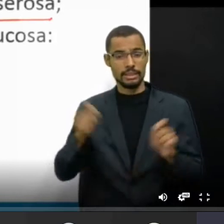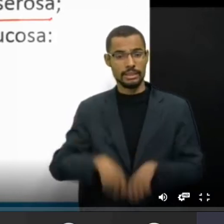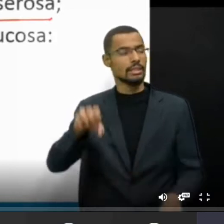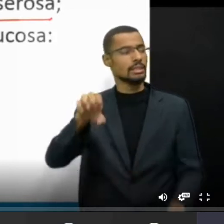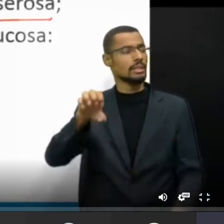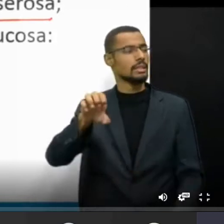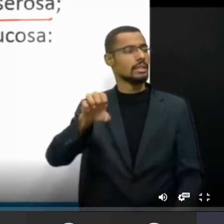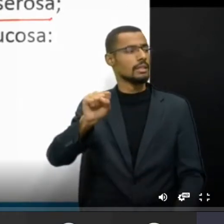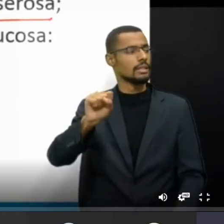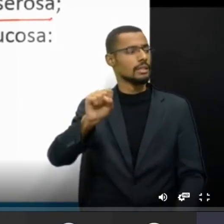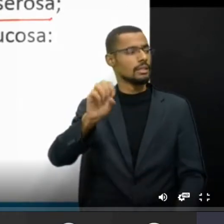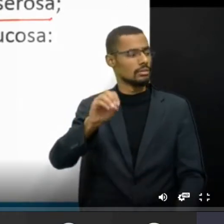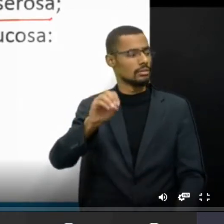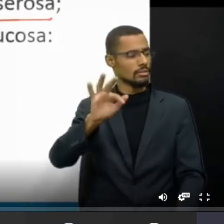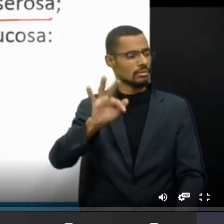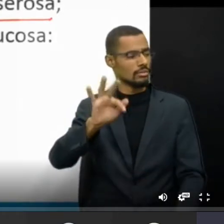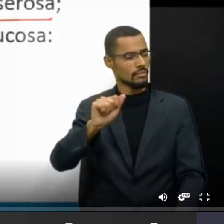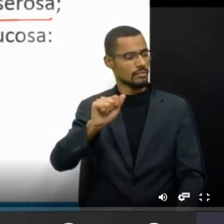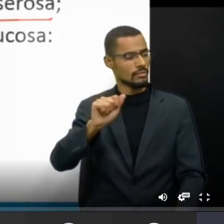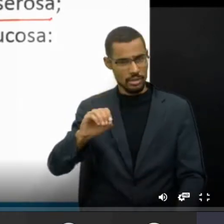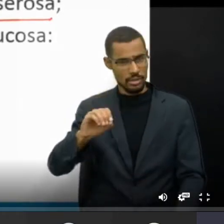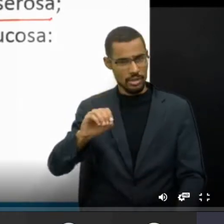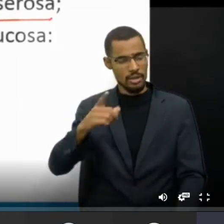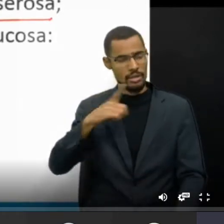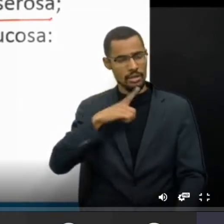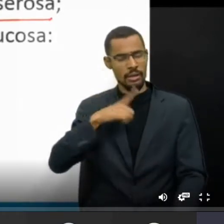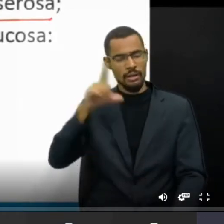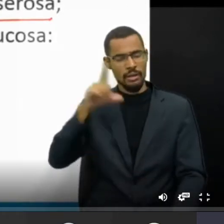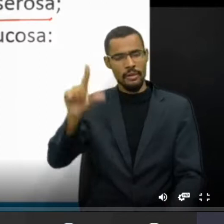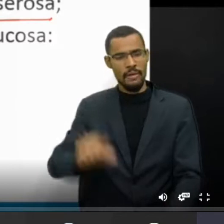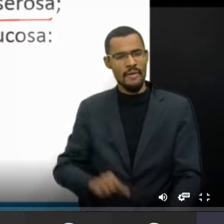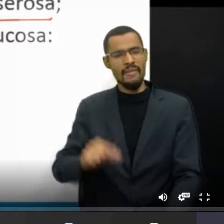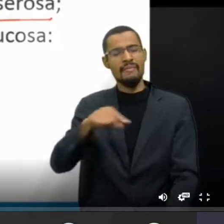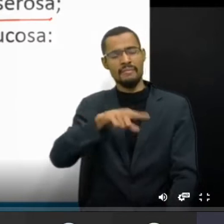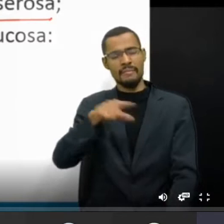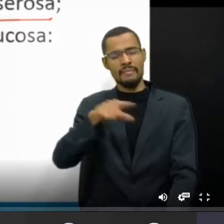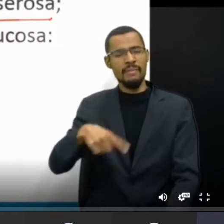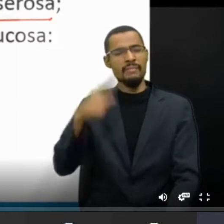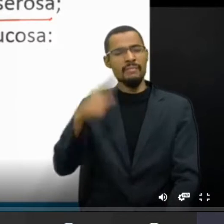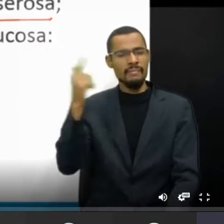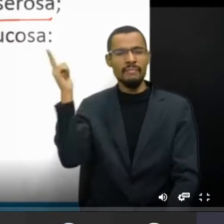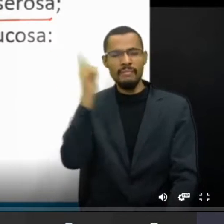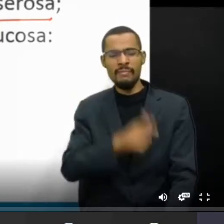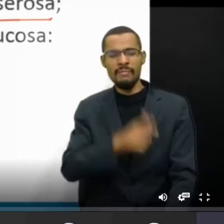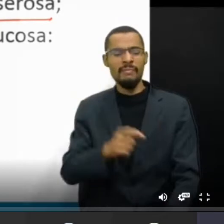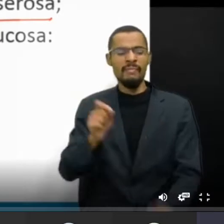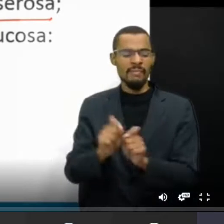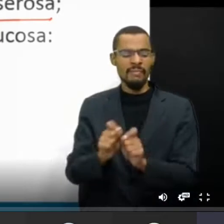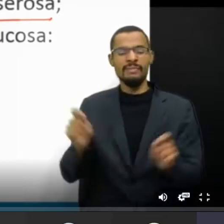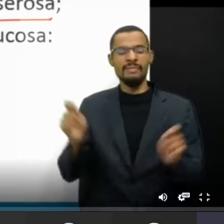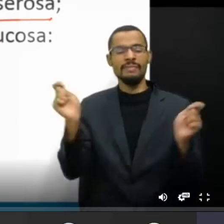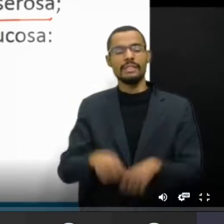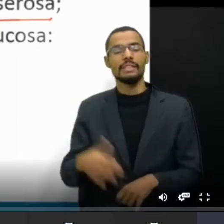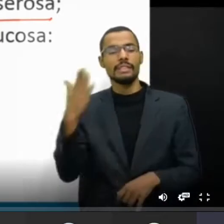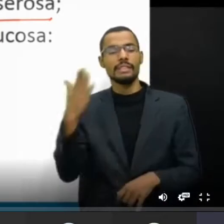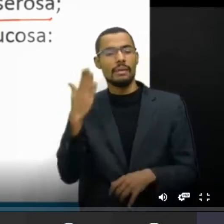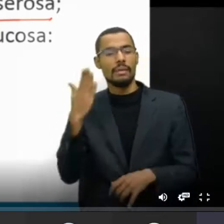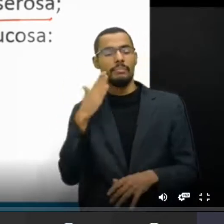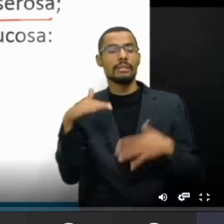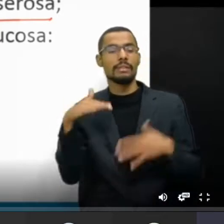de esôfago. No menor aumento, vocês conseguem, então,